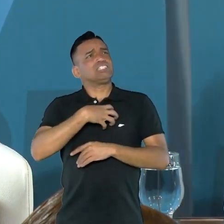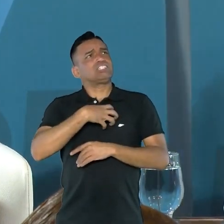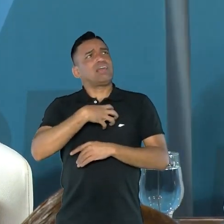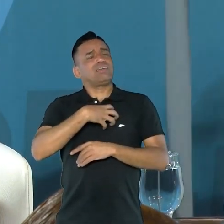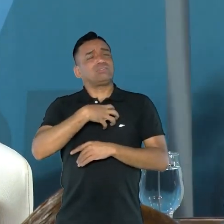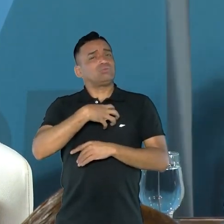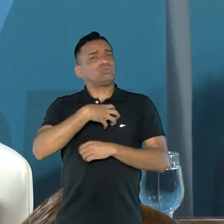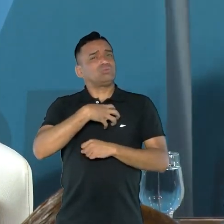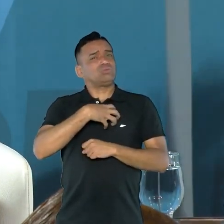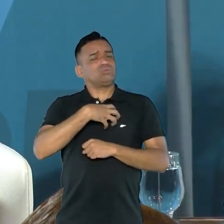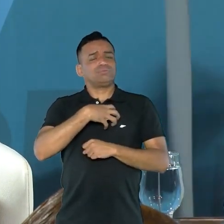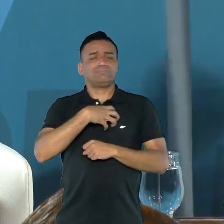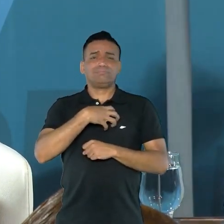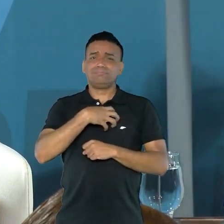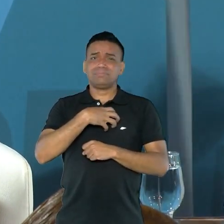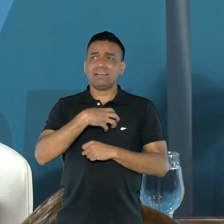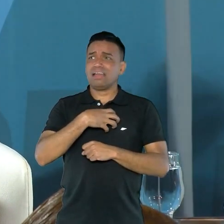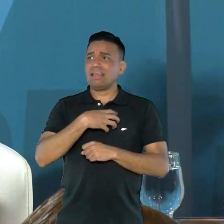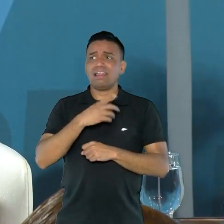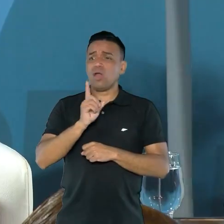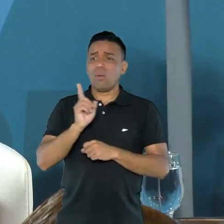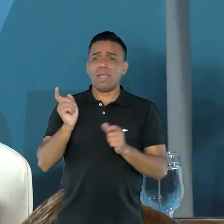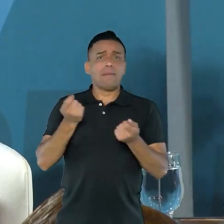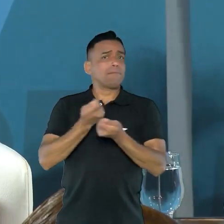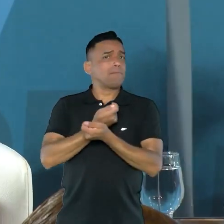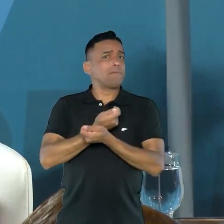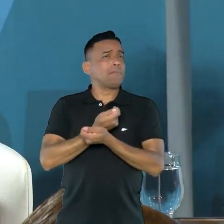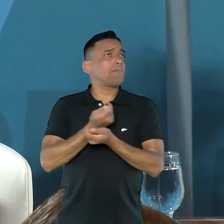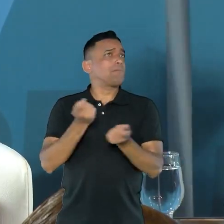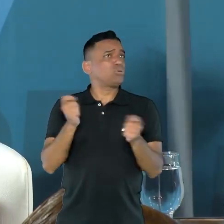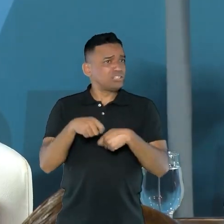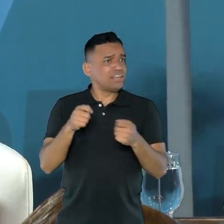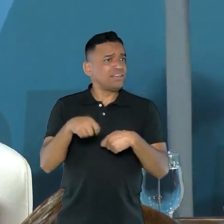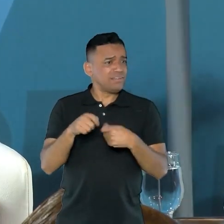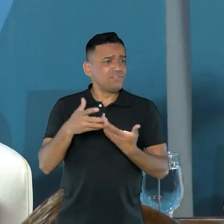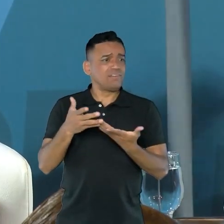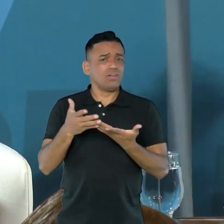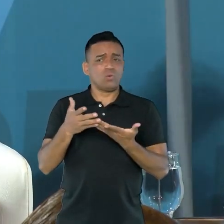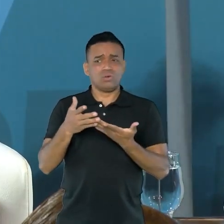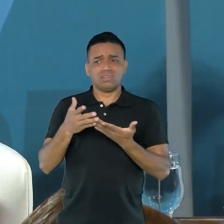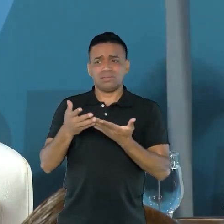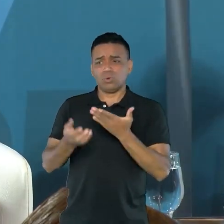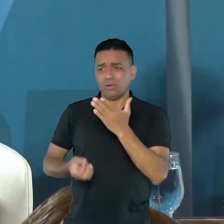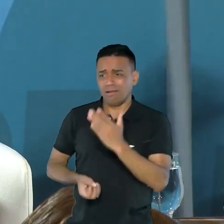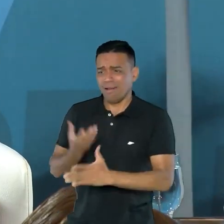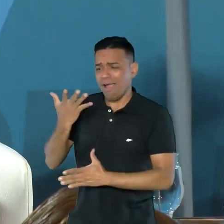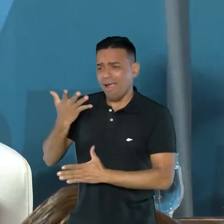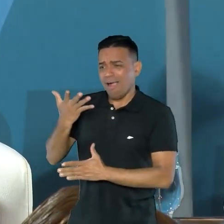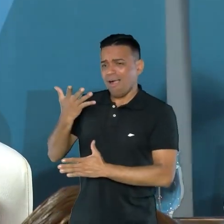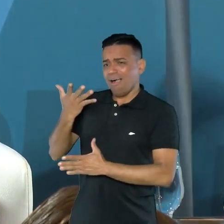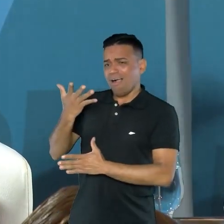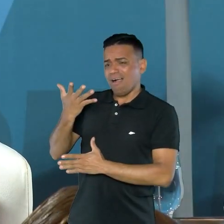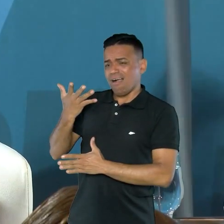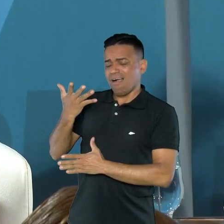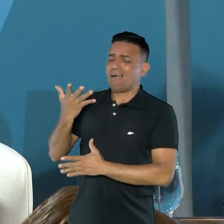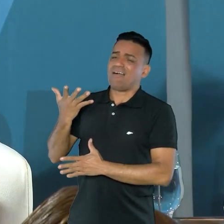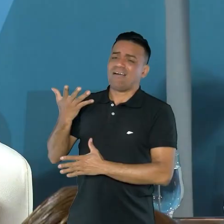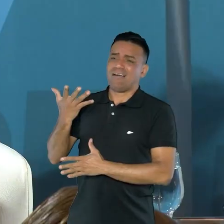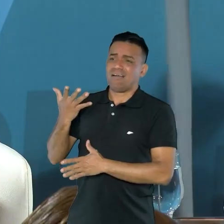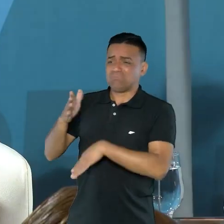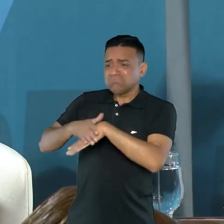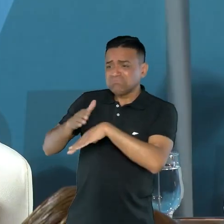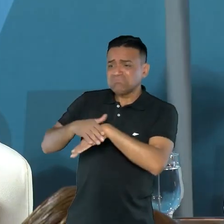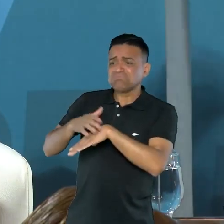há sempre... Não é possível ser original, ser autoral, sem ser visceral,